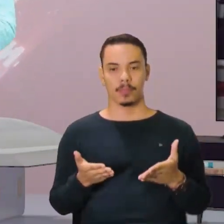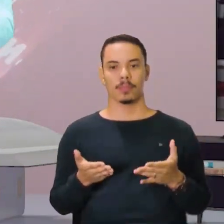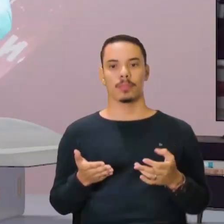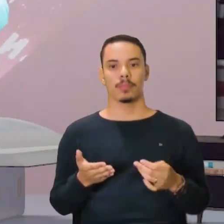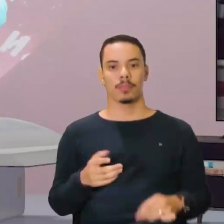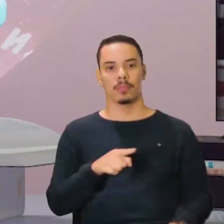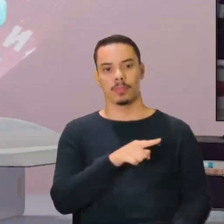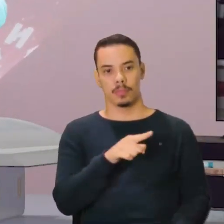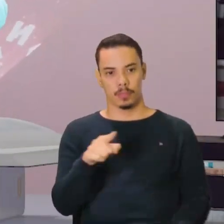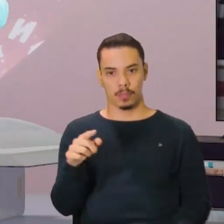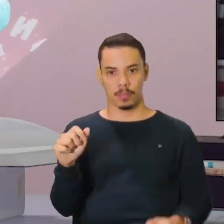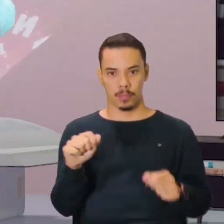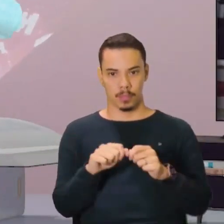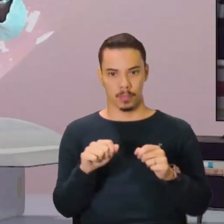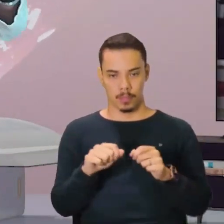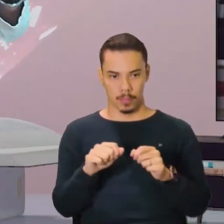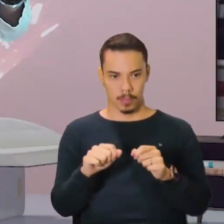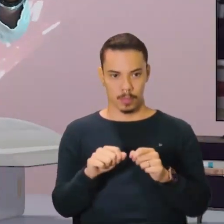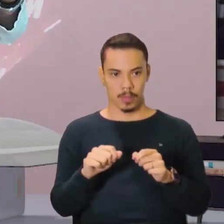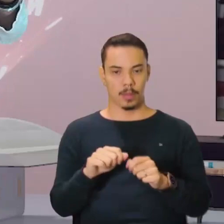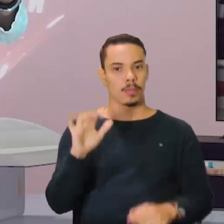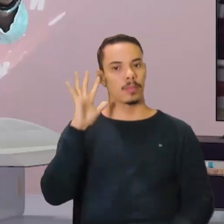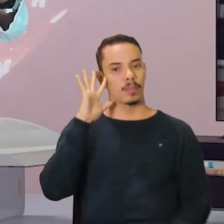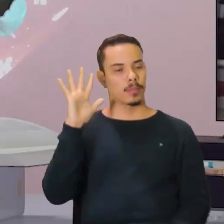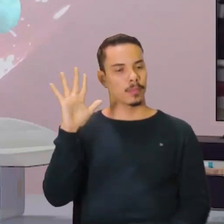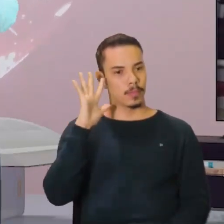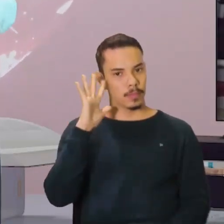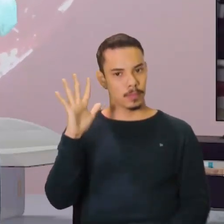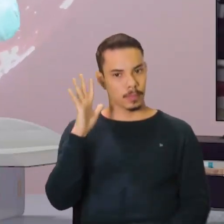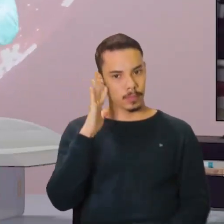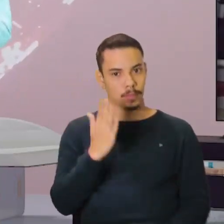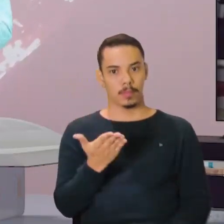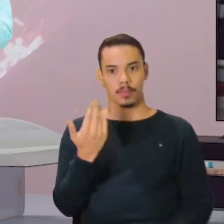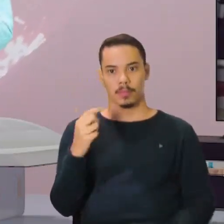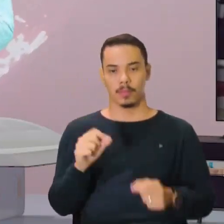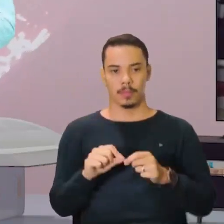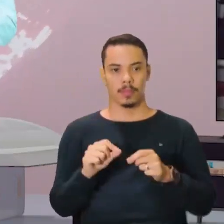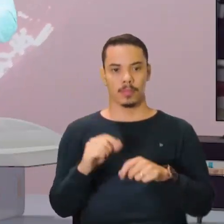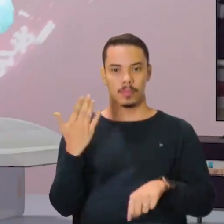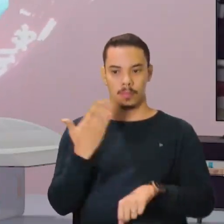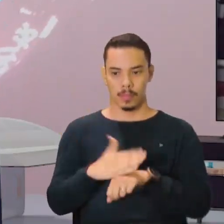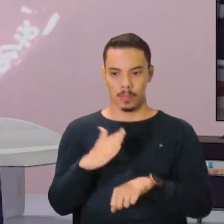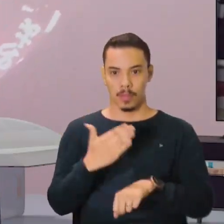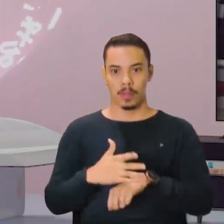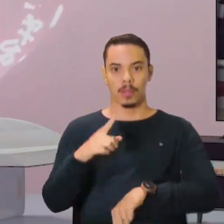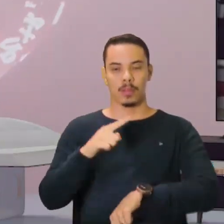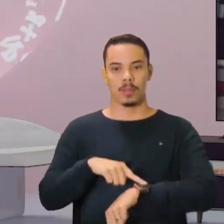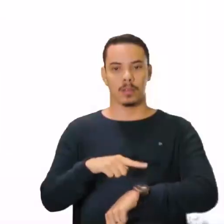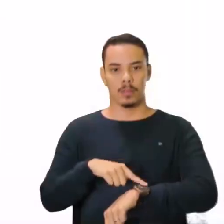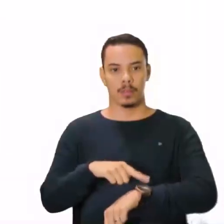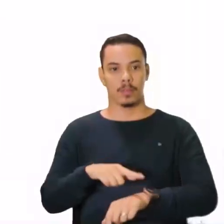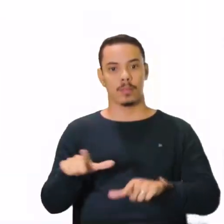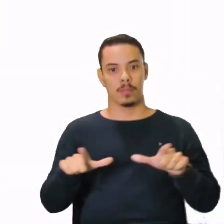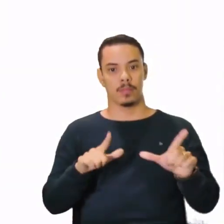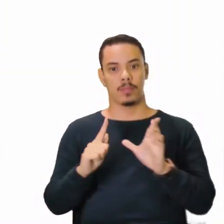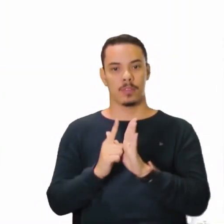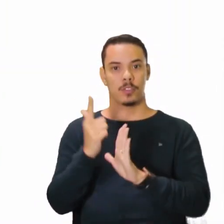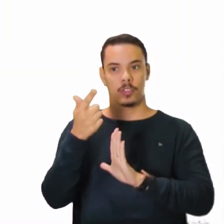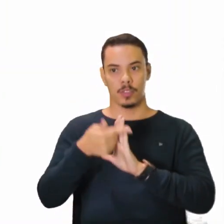claro, você vai sair da teoria e vamos aí um pouquinho praticar? Chegou a hora do